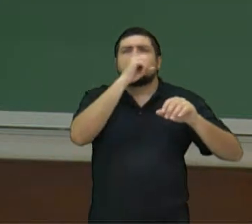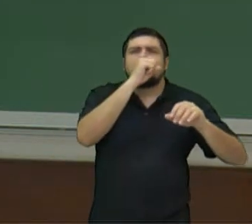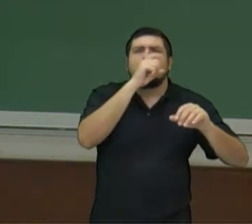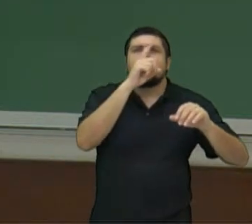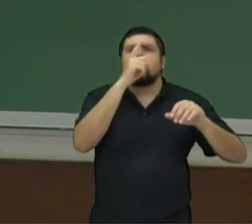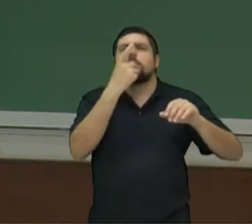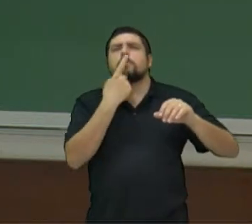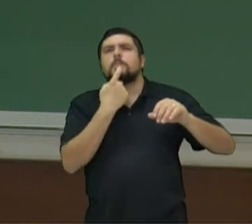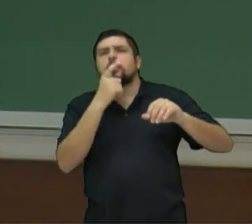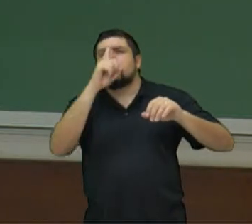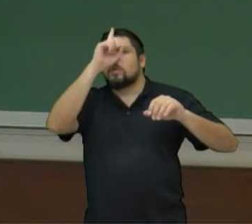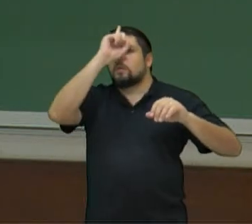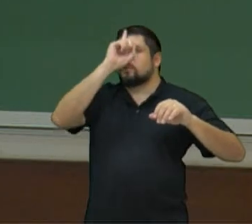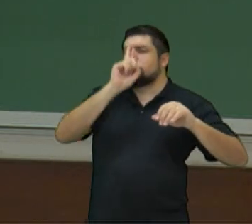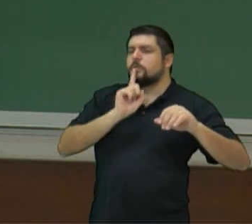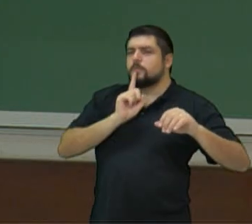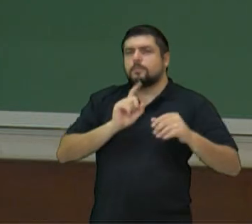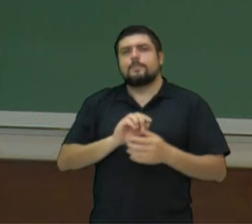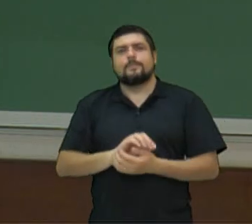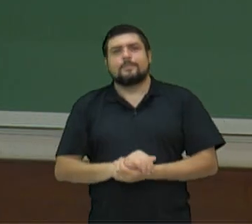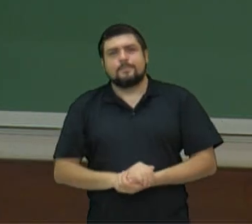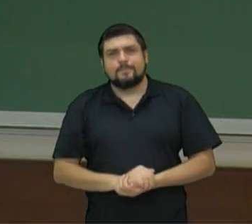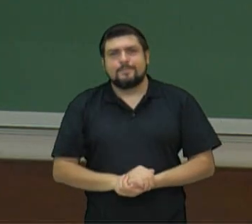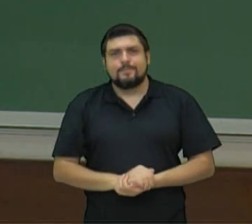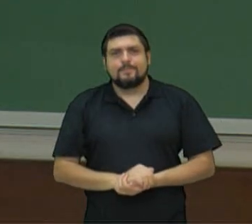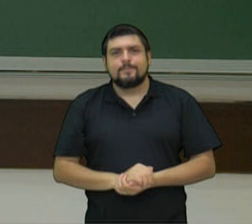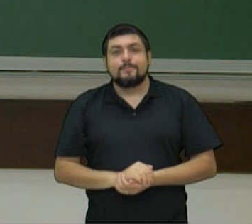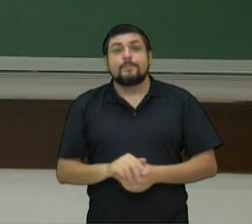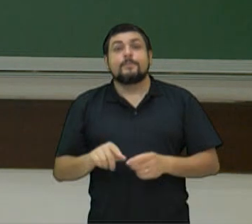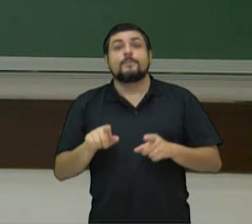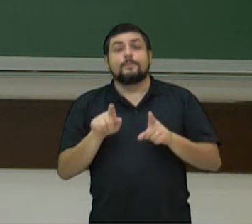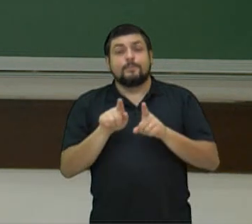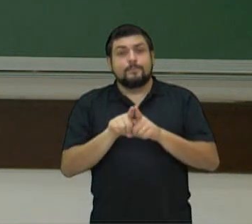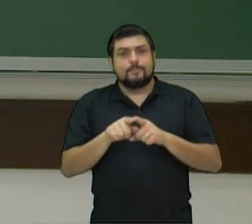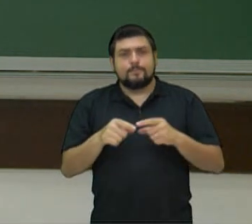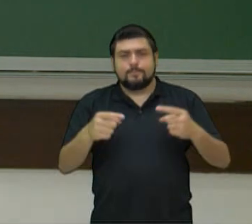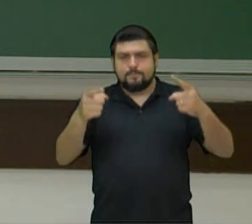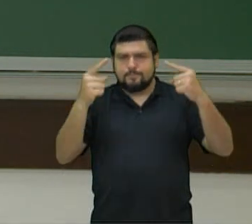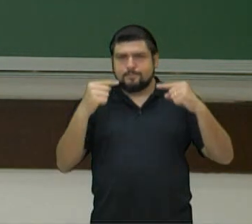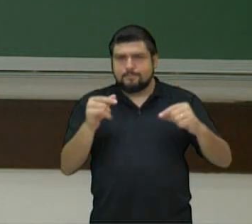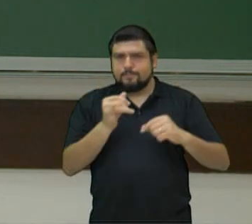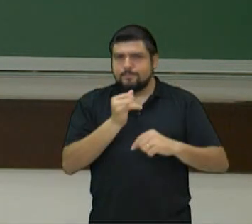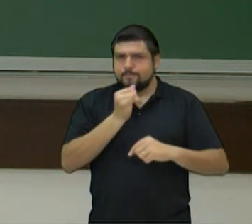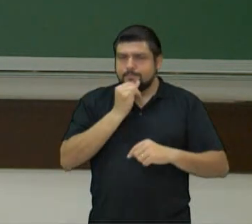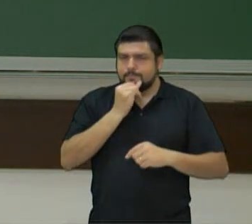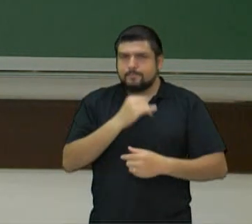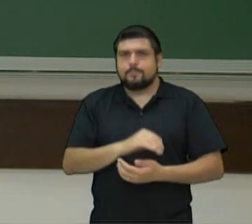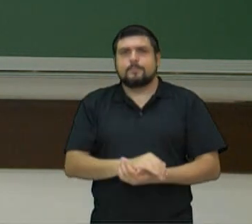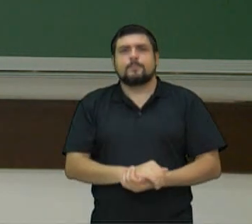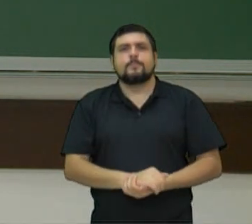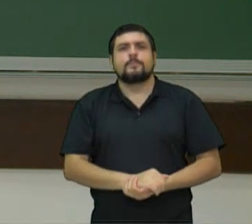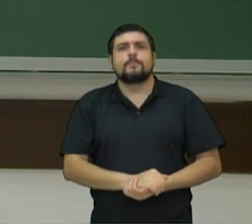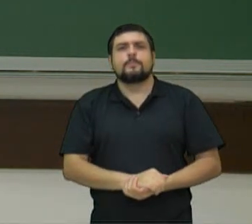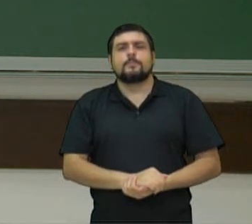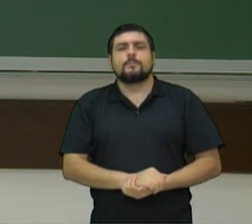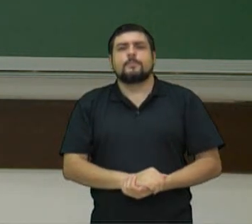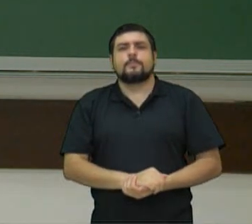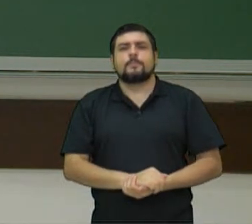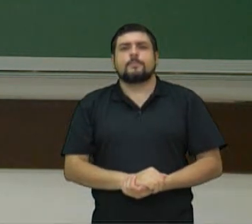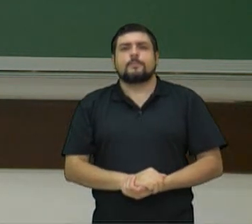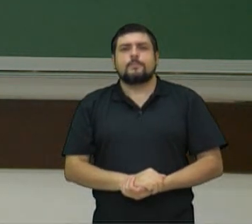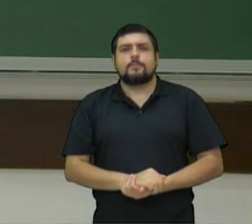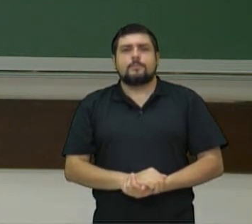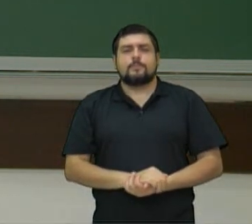e amarelo. O outro exemplo eu coloquei assim: "I can see a splendid sunset. Although there are some clouds in